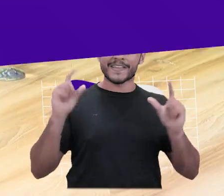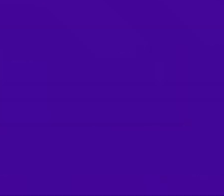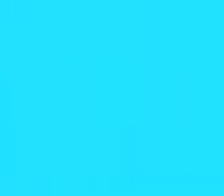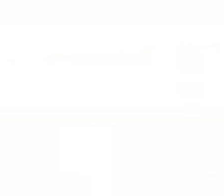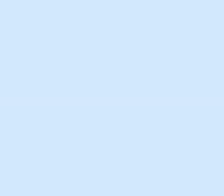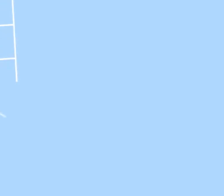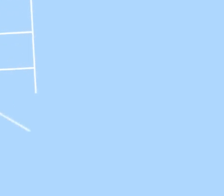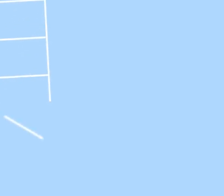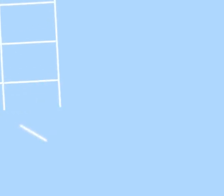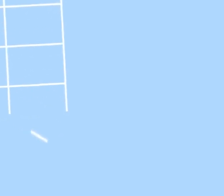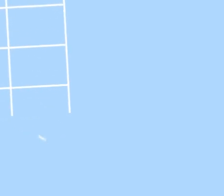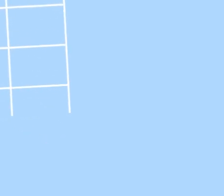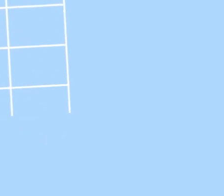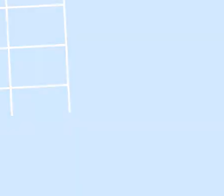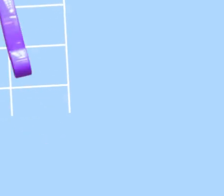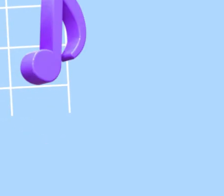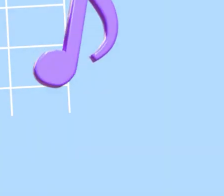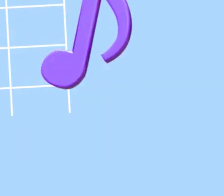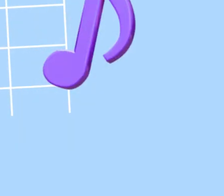Inspira.